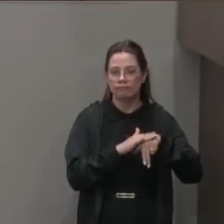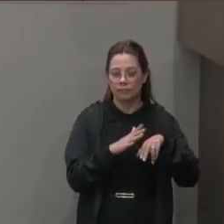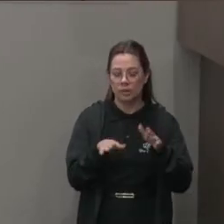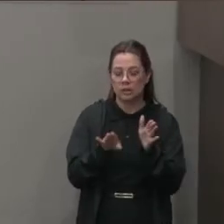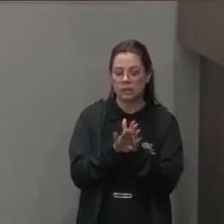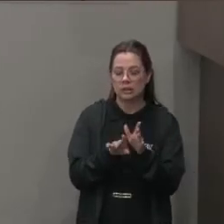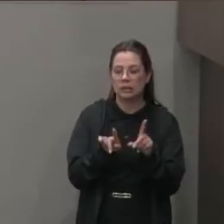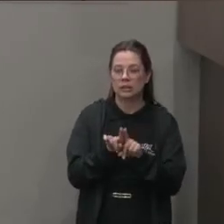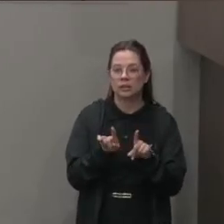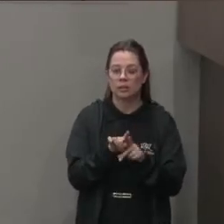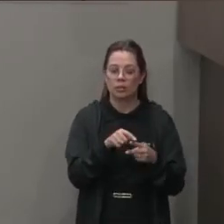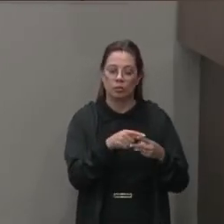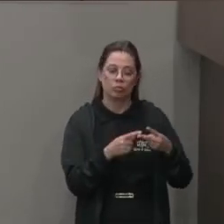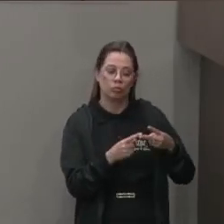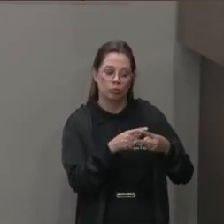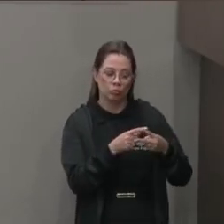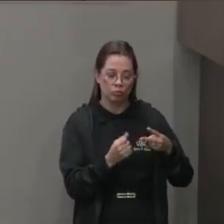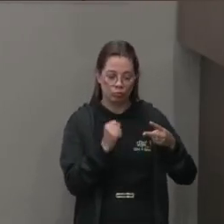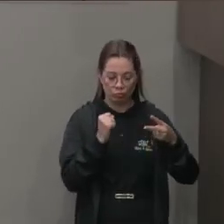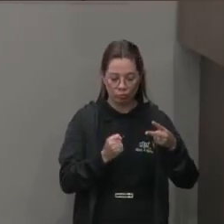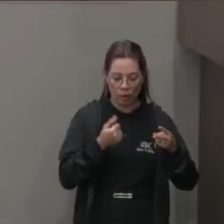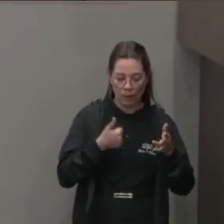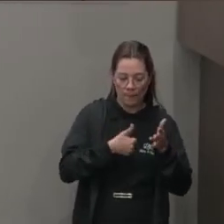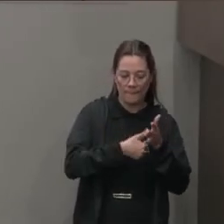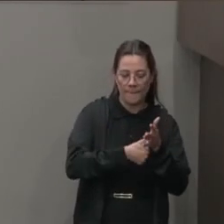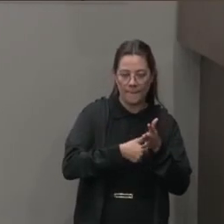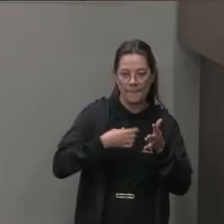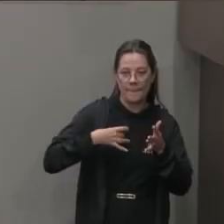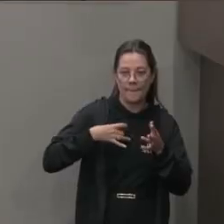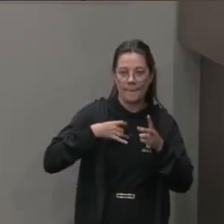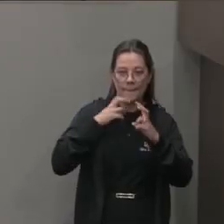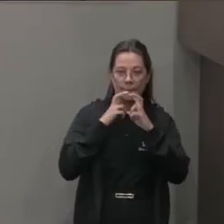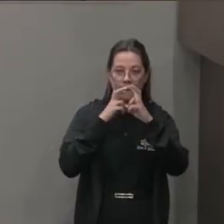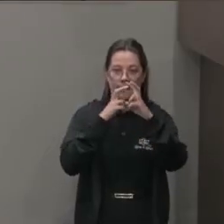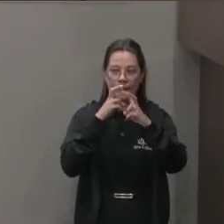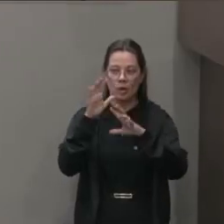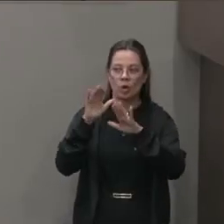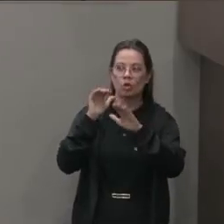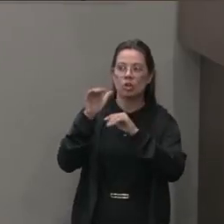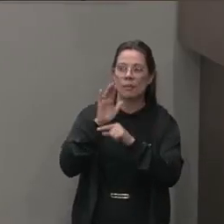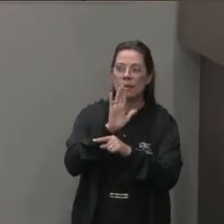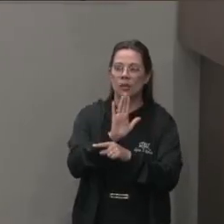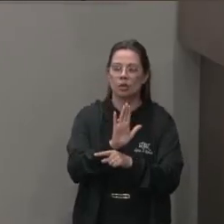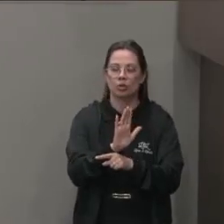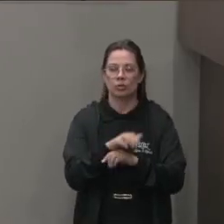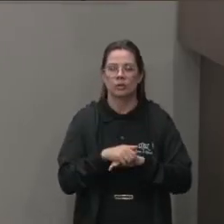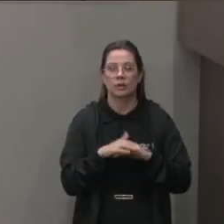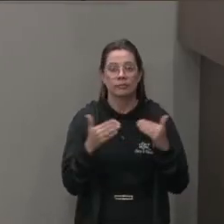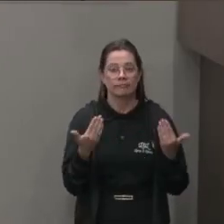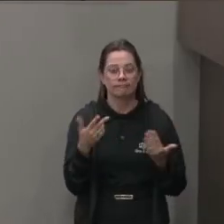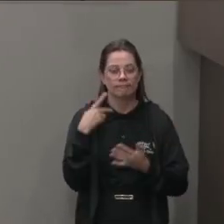que tanto as duas partes podem acionar e serem socorridas, né? E, então, vereador Krug, parabéns pelo seu